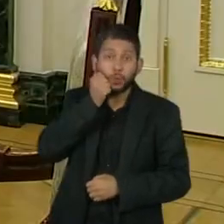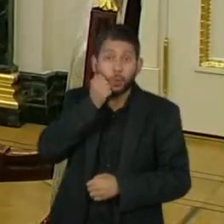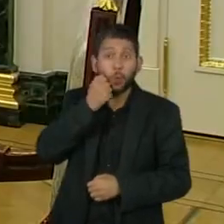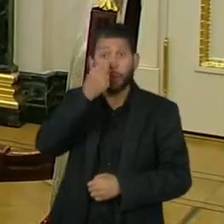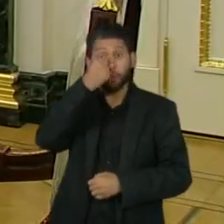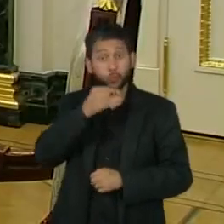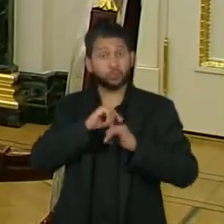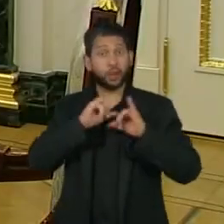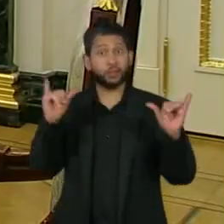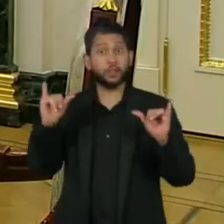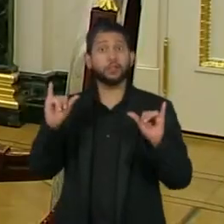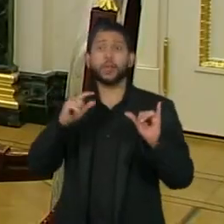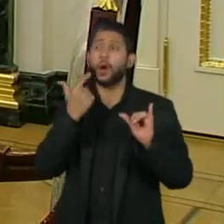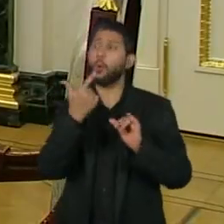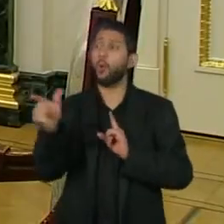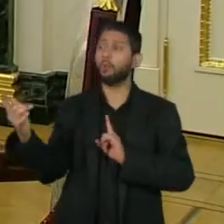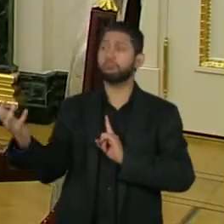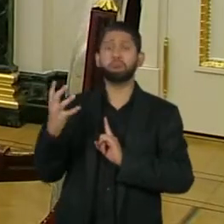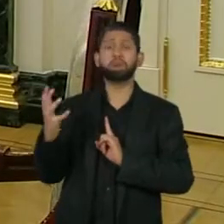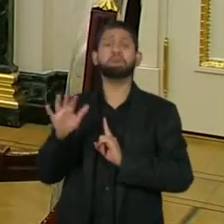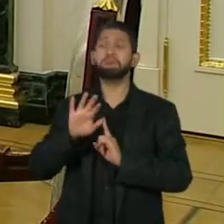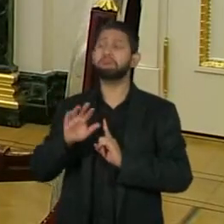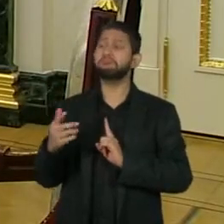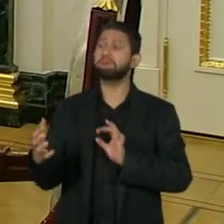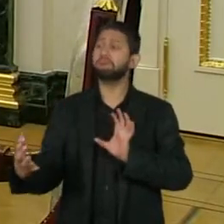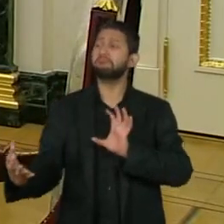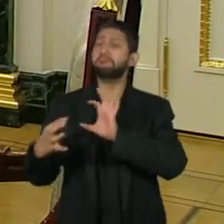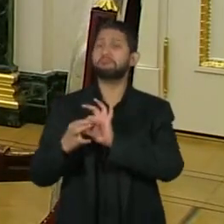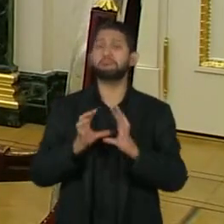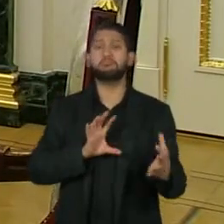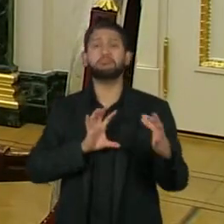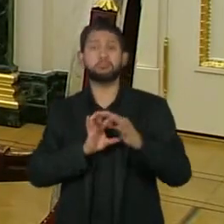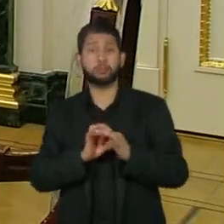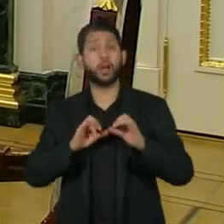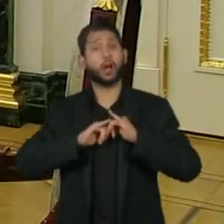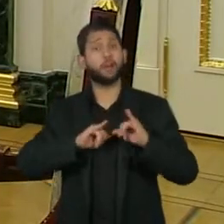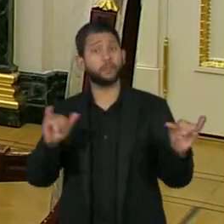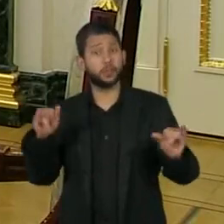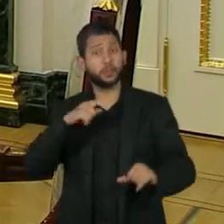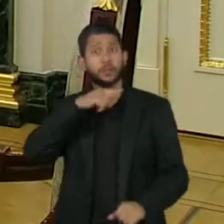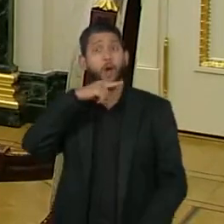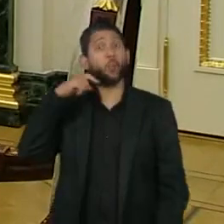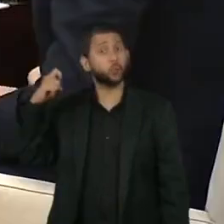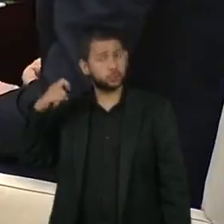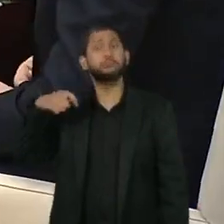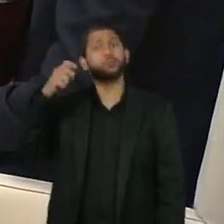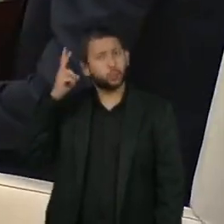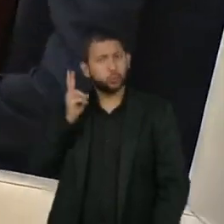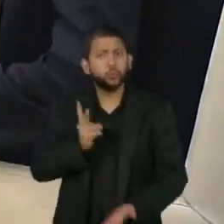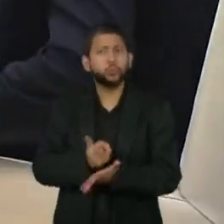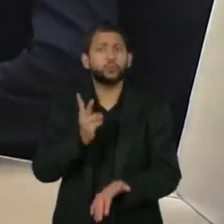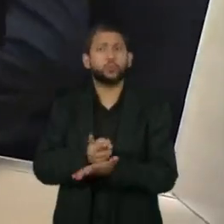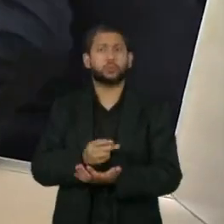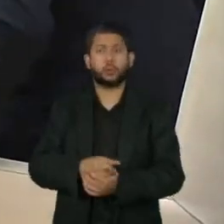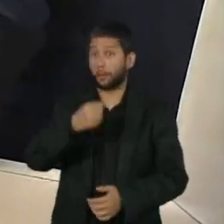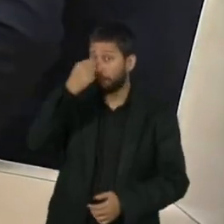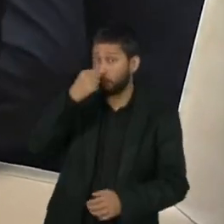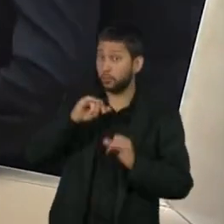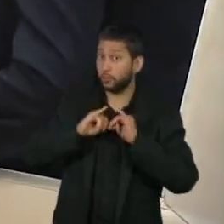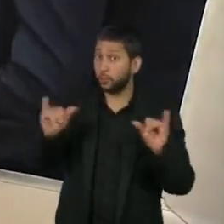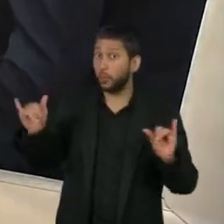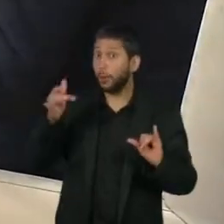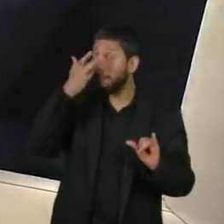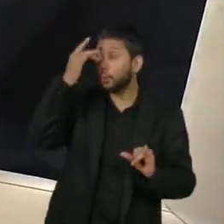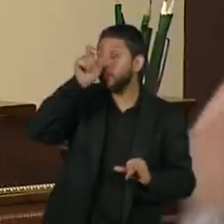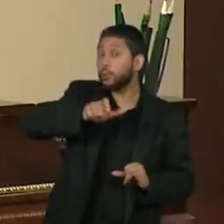está tão isolado e fora do Palio assim e principalmente lembra os inimigos que a Rússia ainda é nesse o pudim quis que